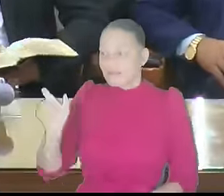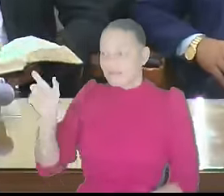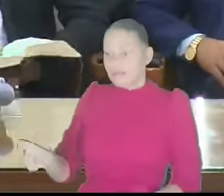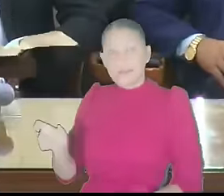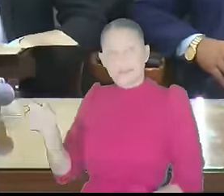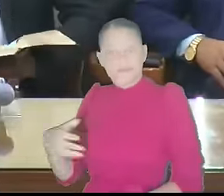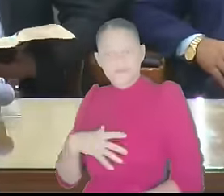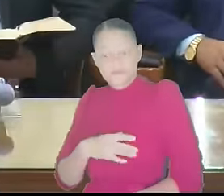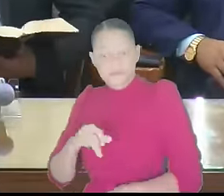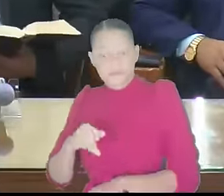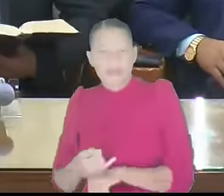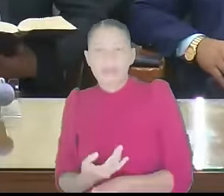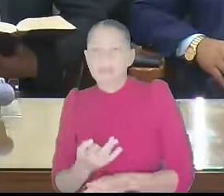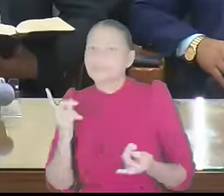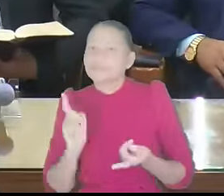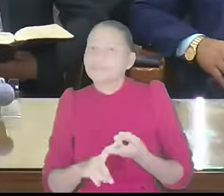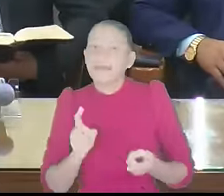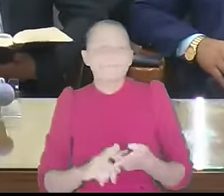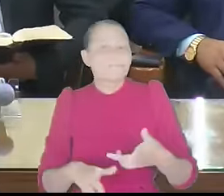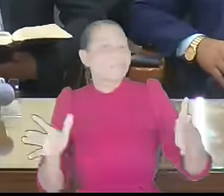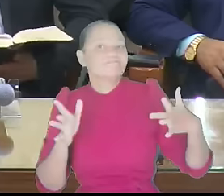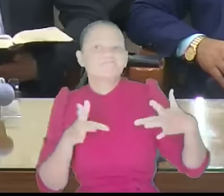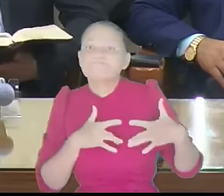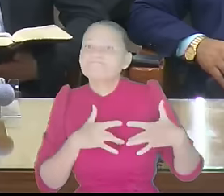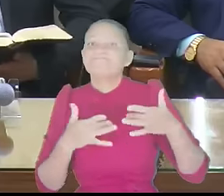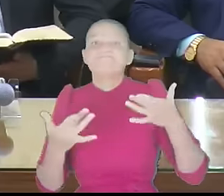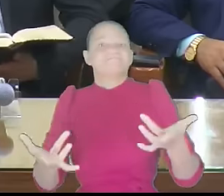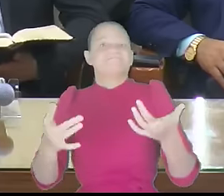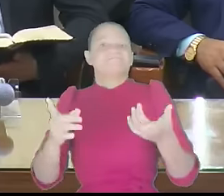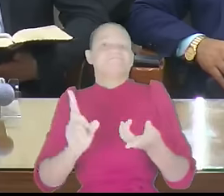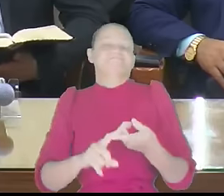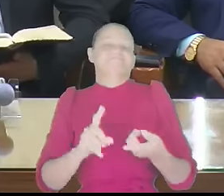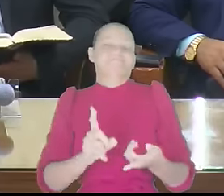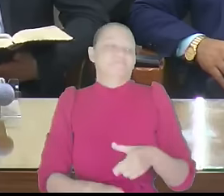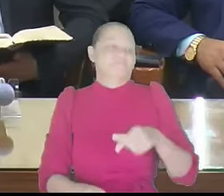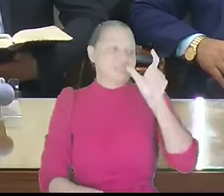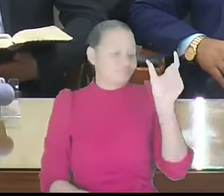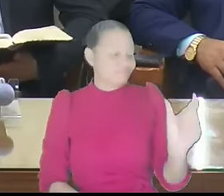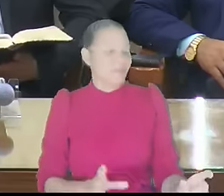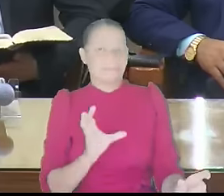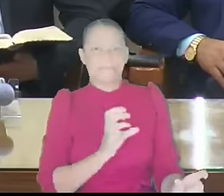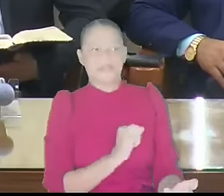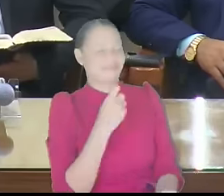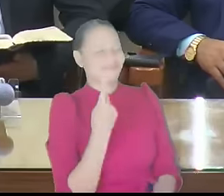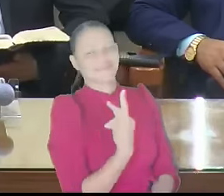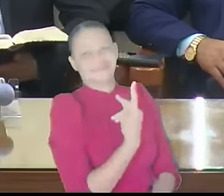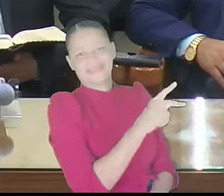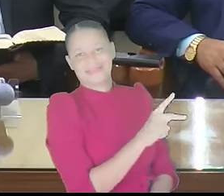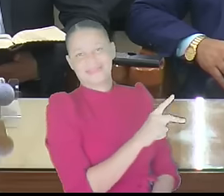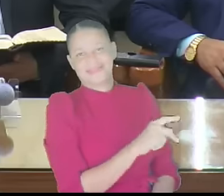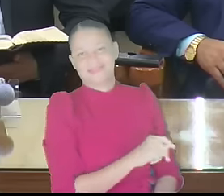ficaram apaixonadas também pelo amado da noiva.